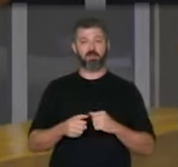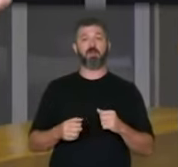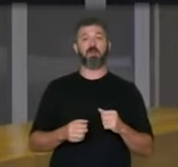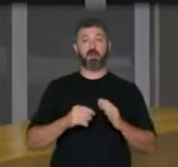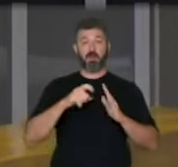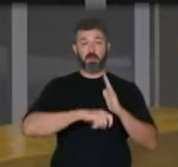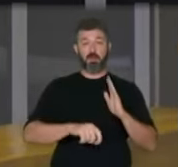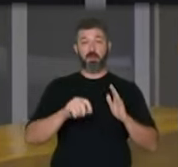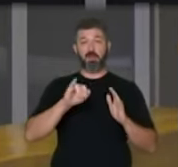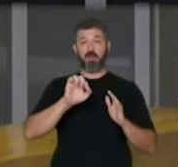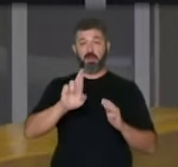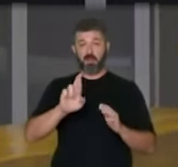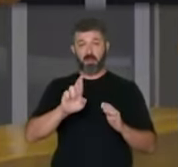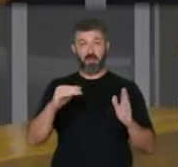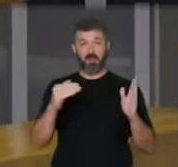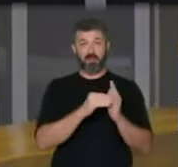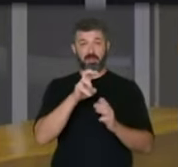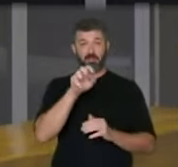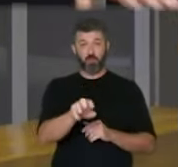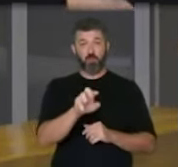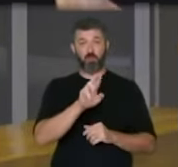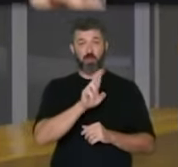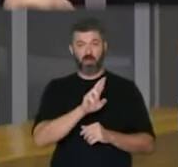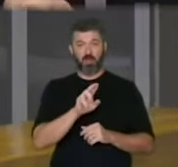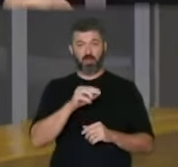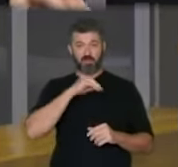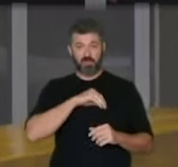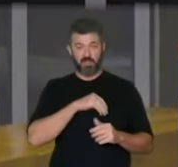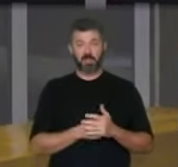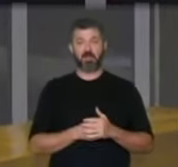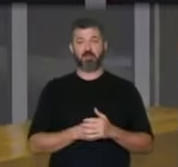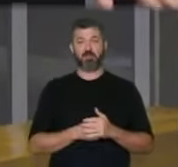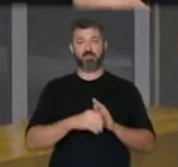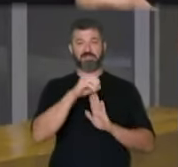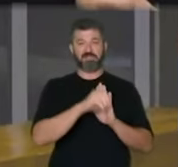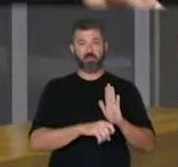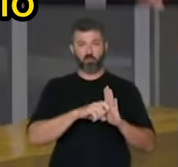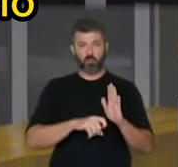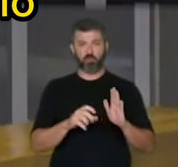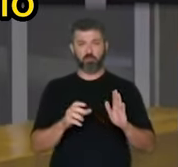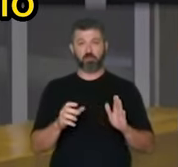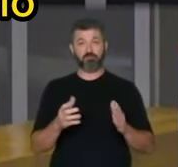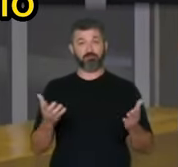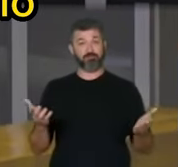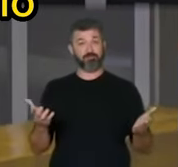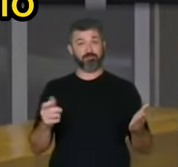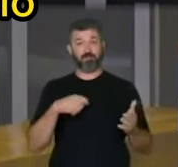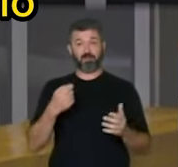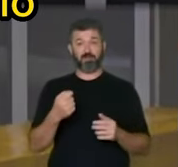de renda até R$5.000, para quem ganha até R$5.000. Final das contas, só quem ganha